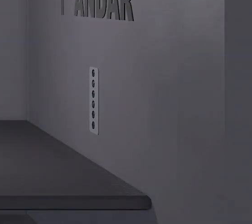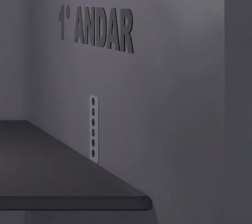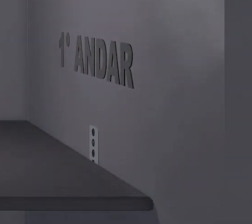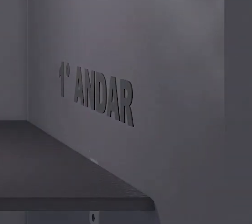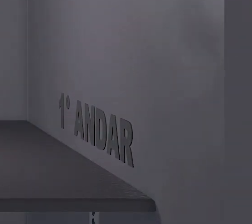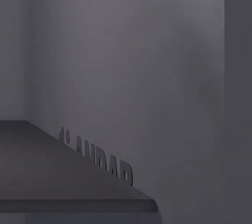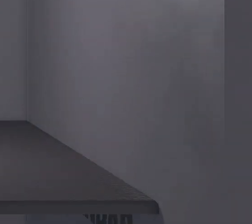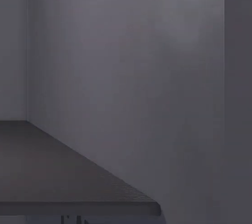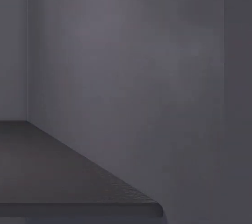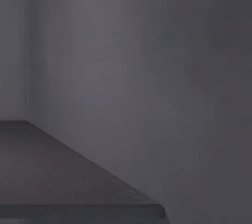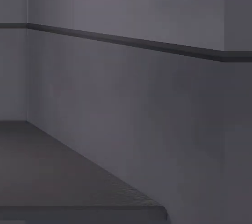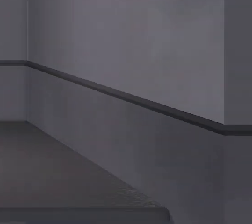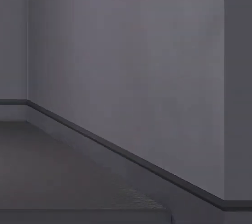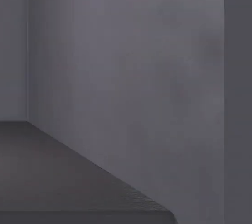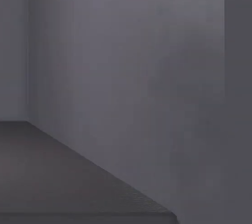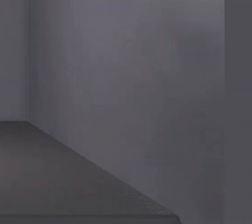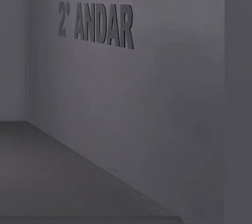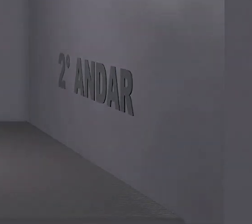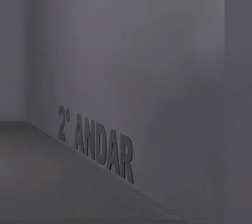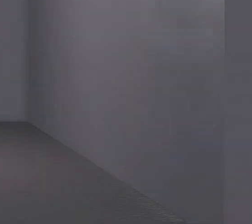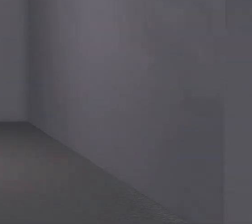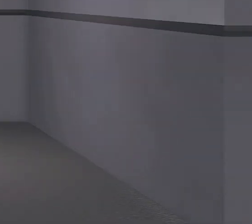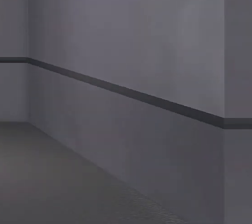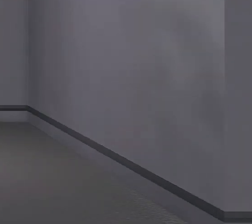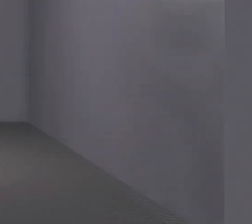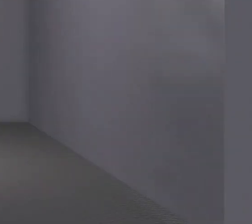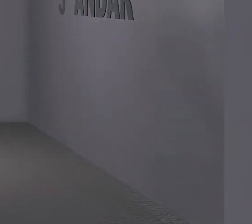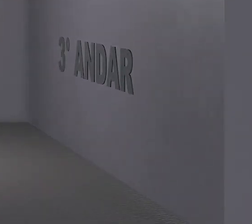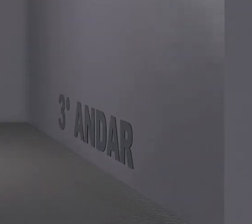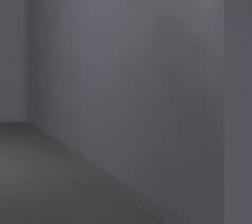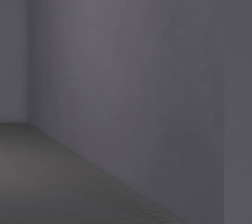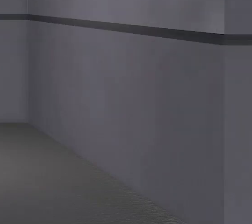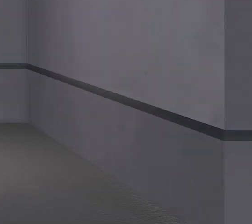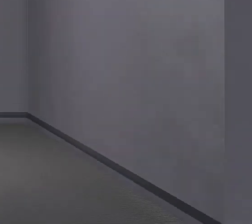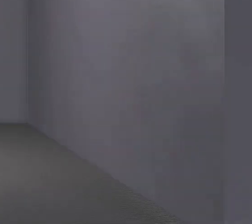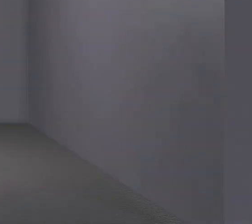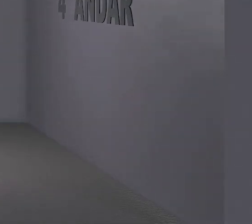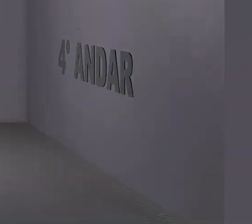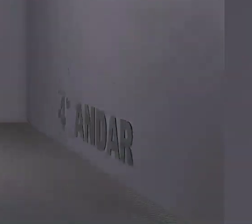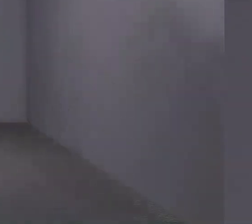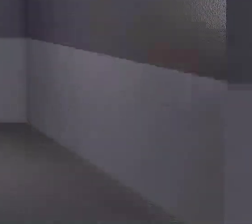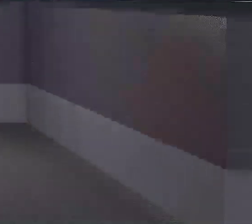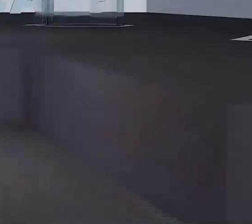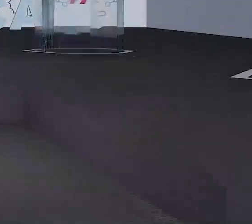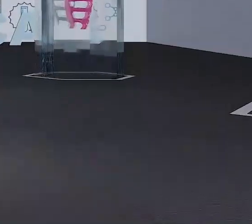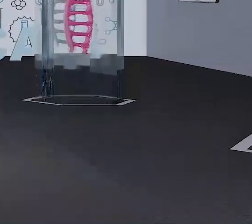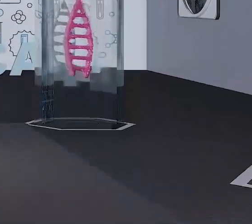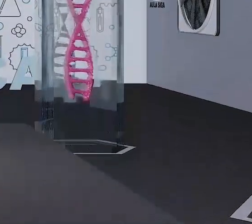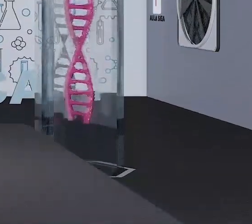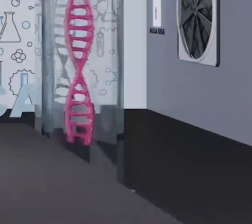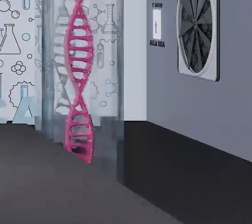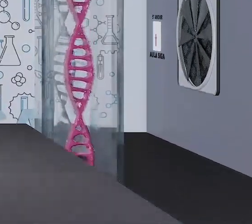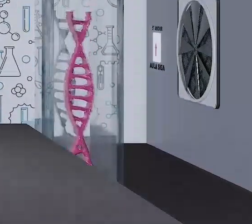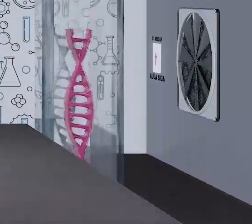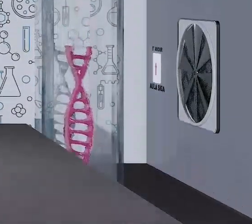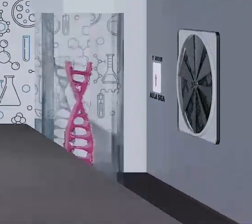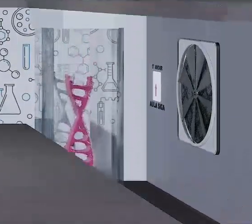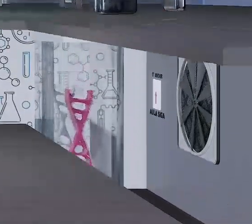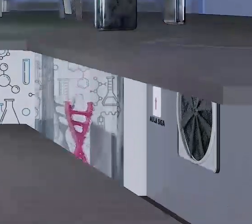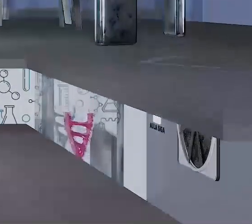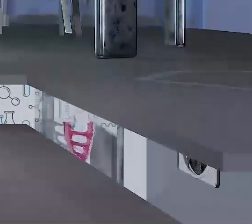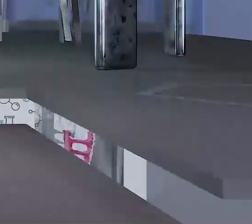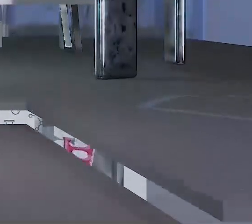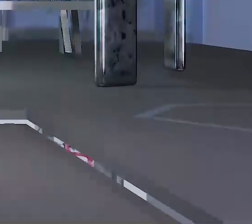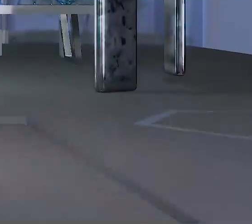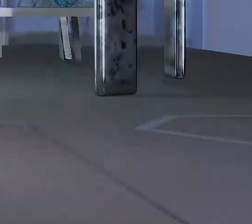Olá, você do primeiro ano do ensino médio da mediação tecnológica. Que tal? Olha aí, mais